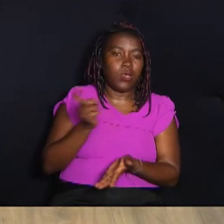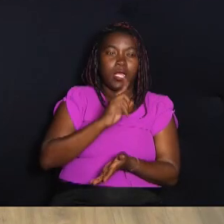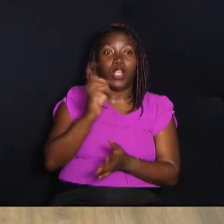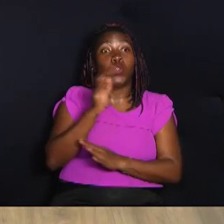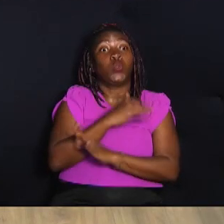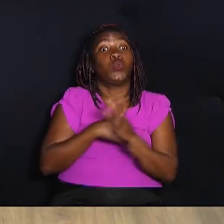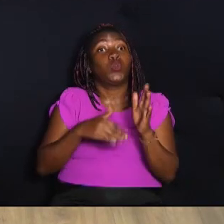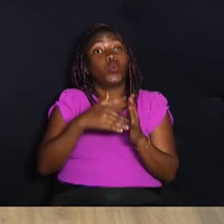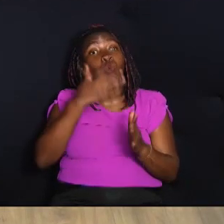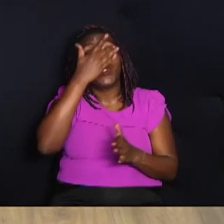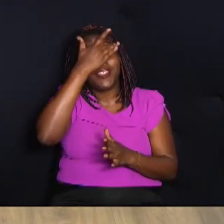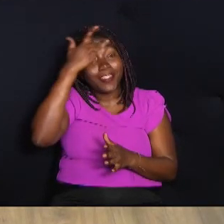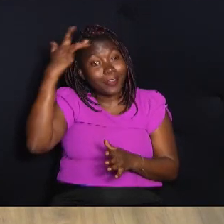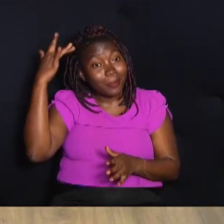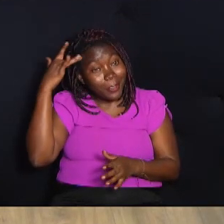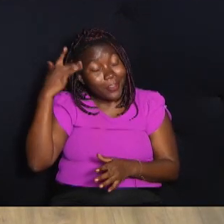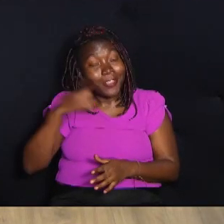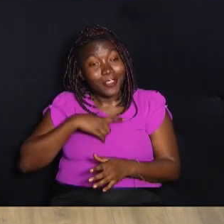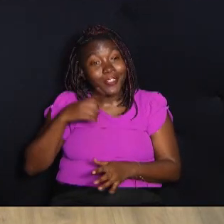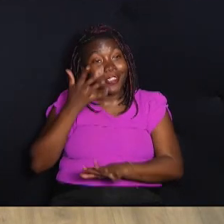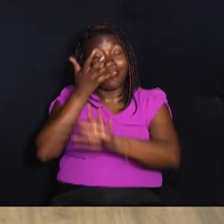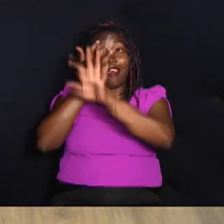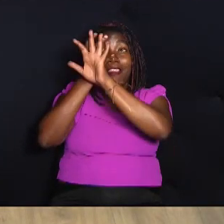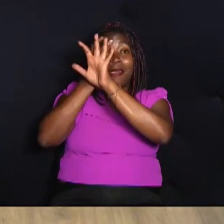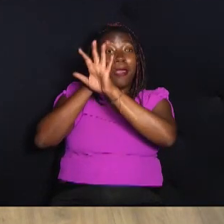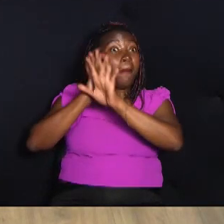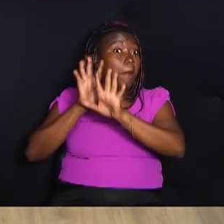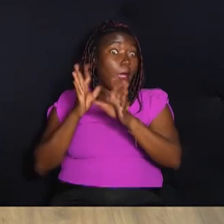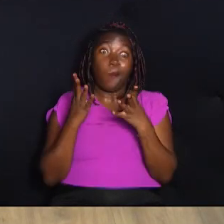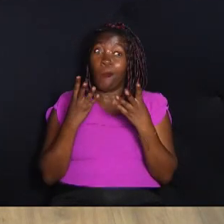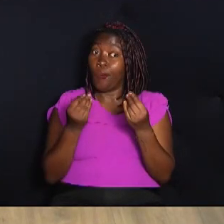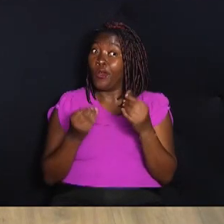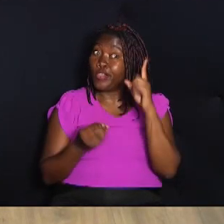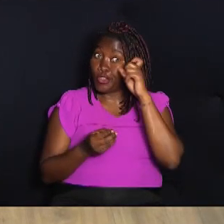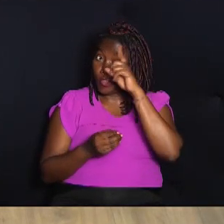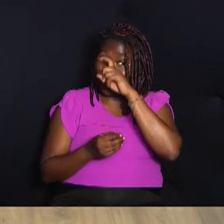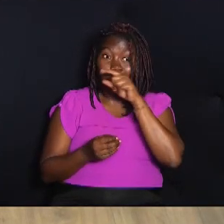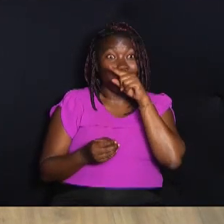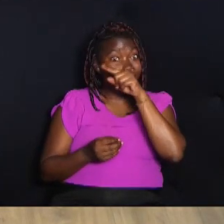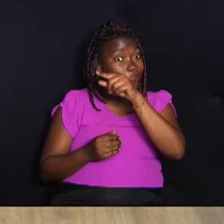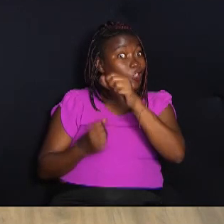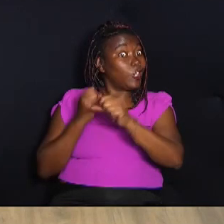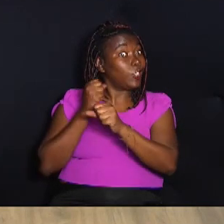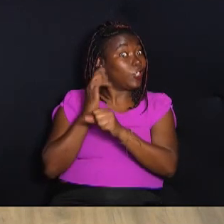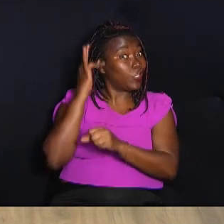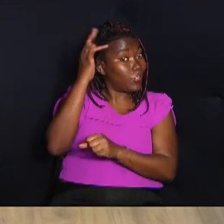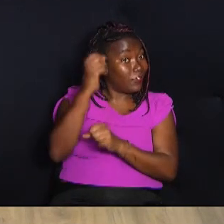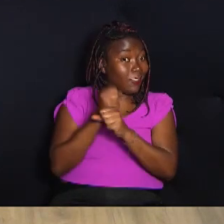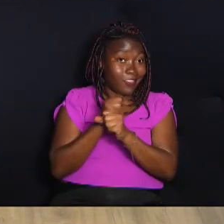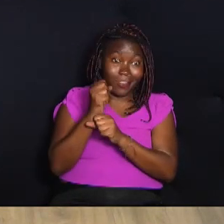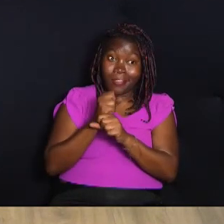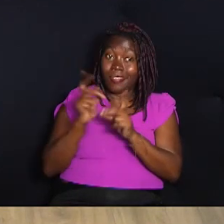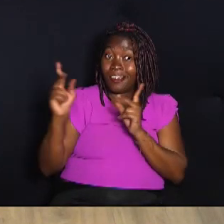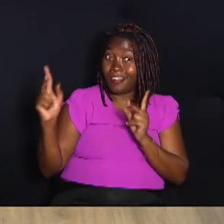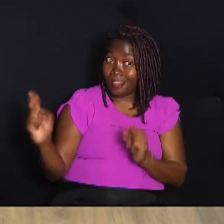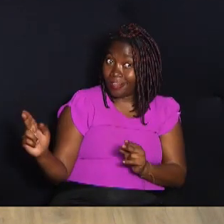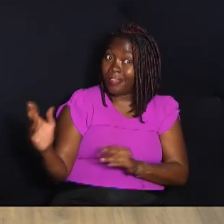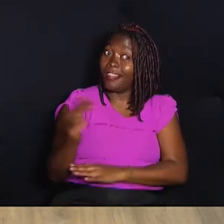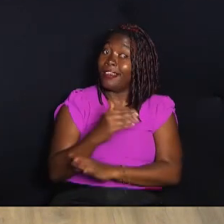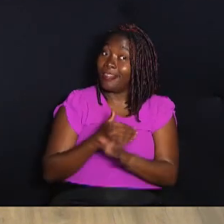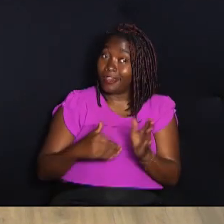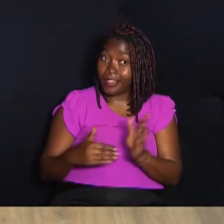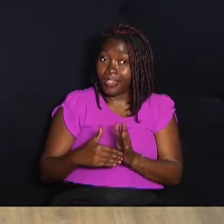pessoas estavam com o celular ligado, mas não é muito difícil daquela imagem daqui a uns anos, realmente todo mundo